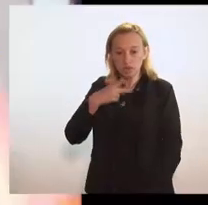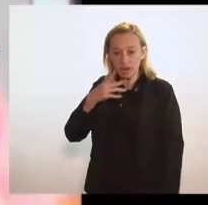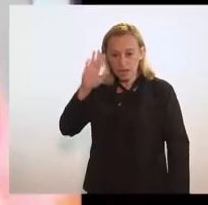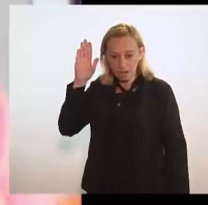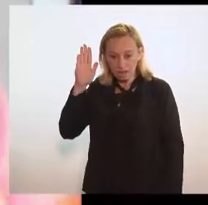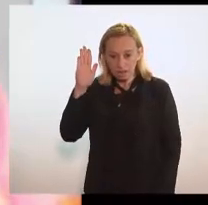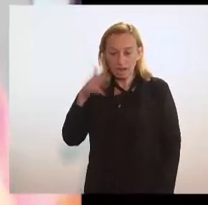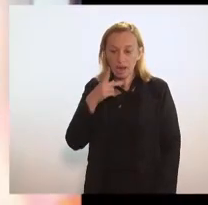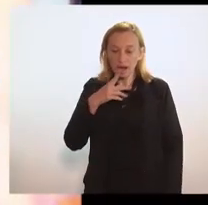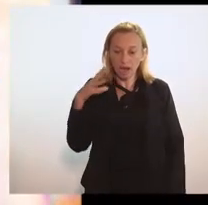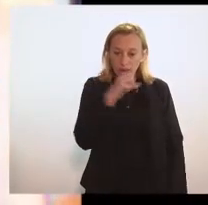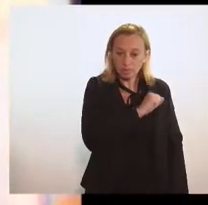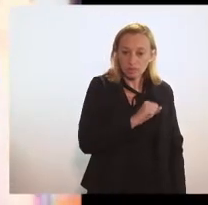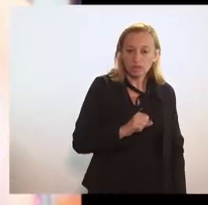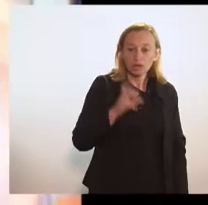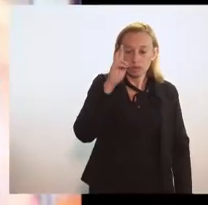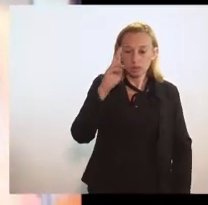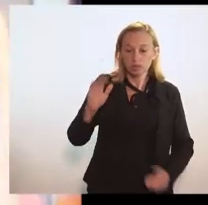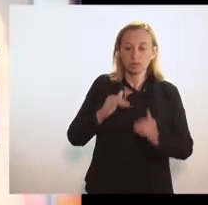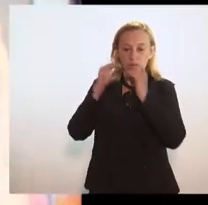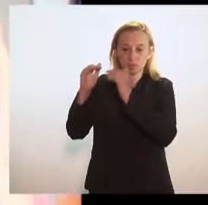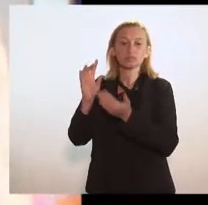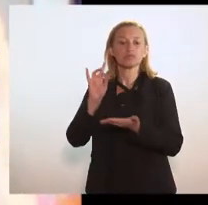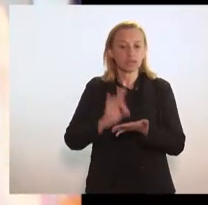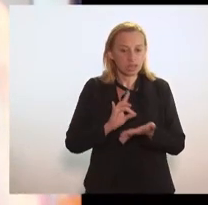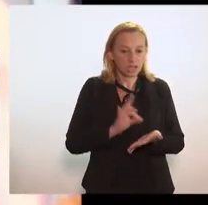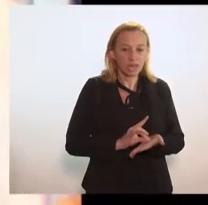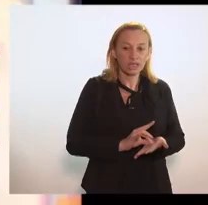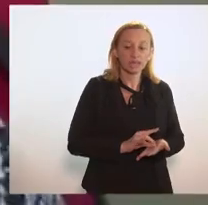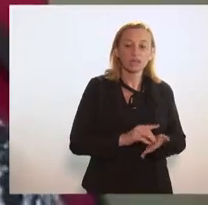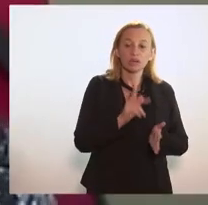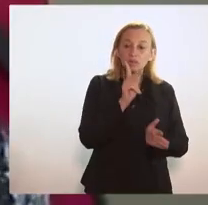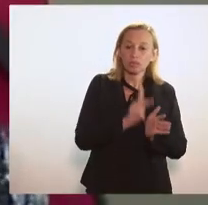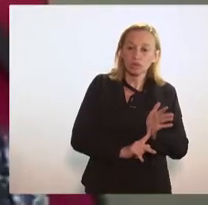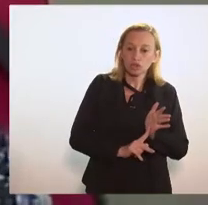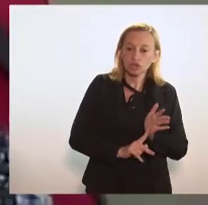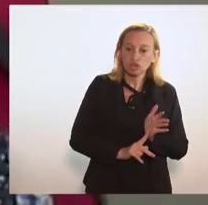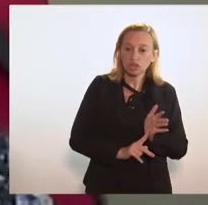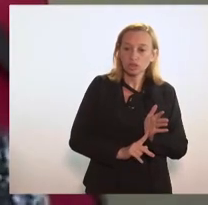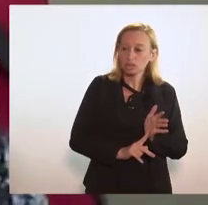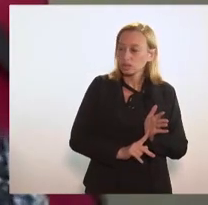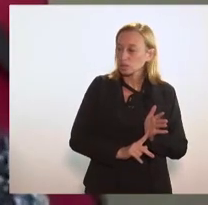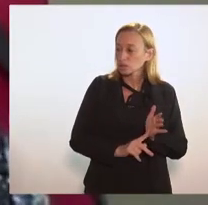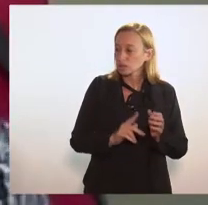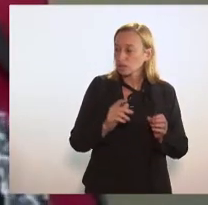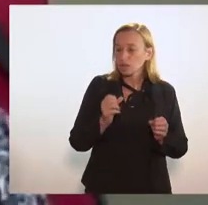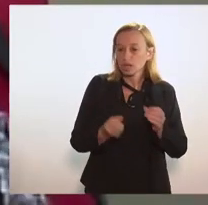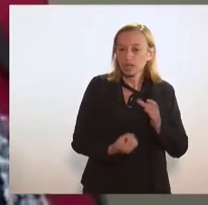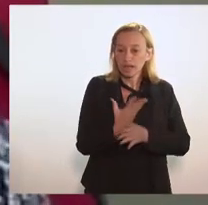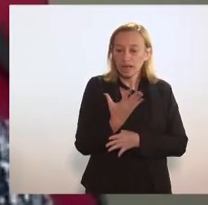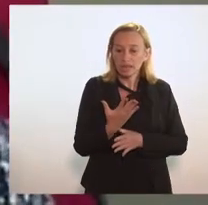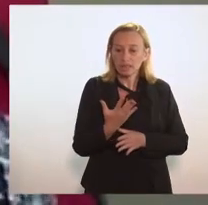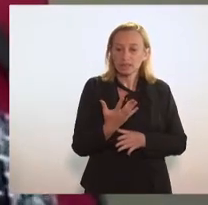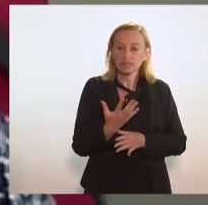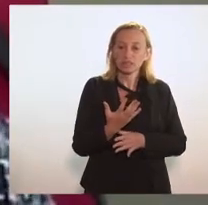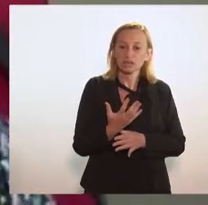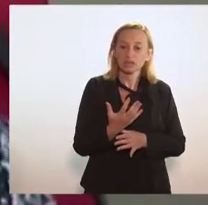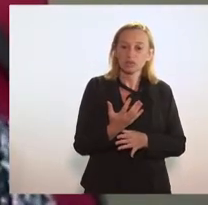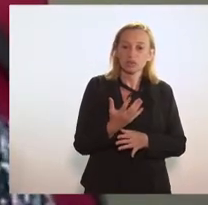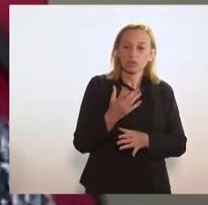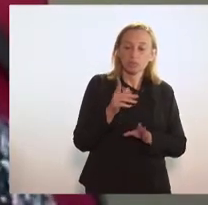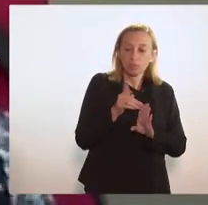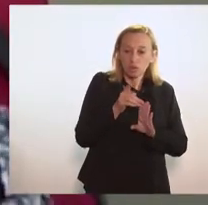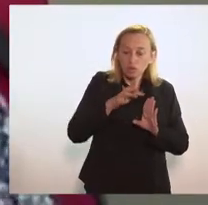rapaz não tem razão esse projeto foi construído Na tentativa de criar né um